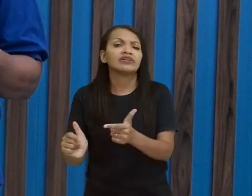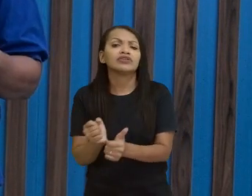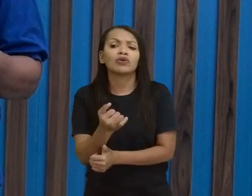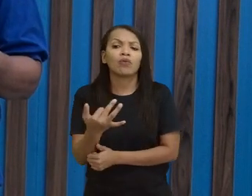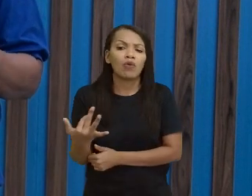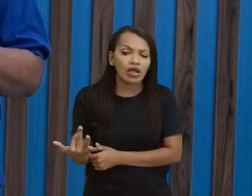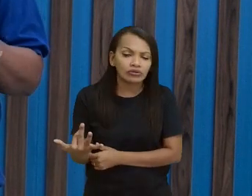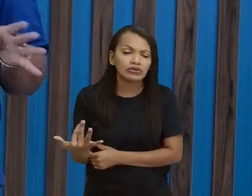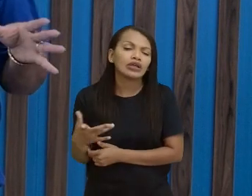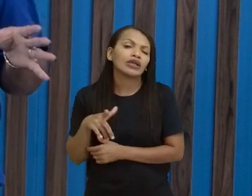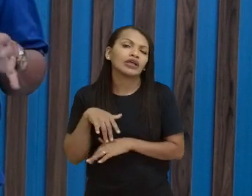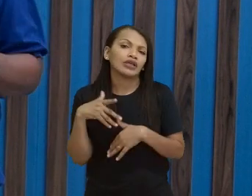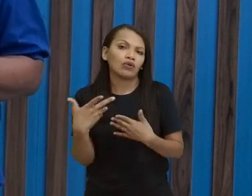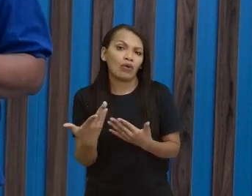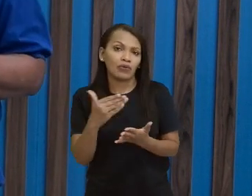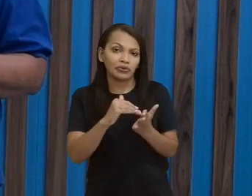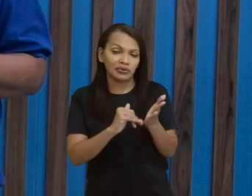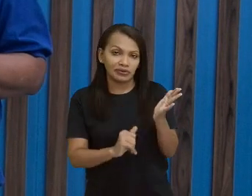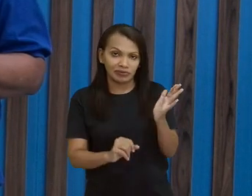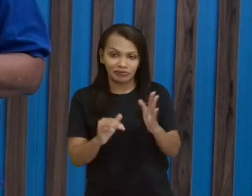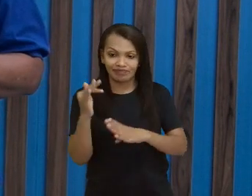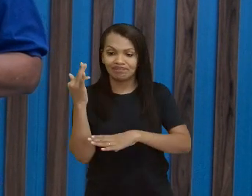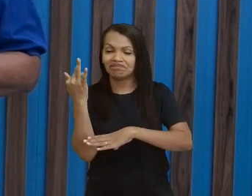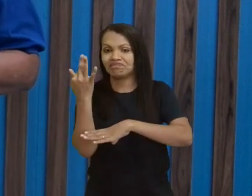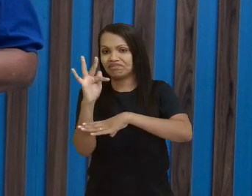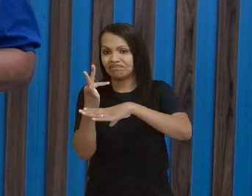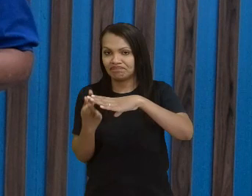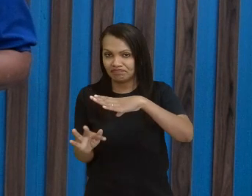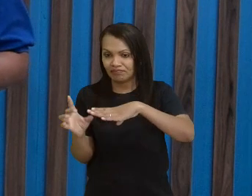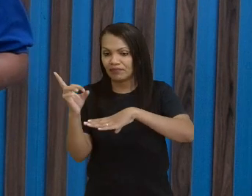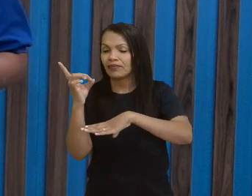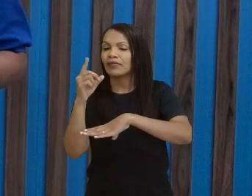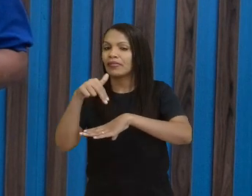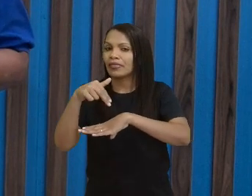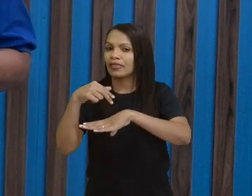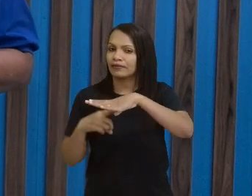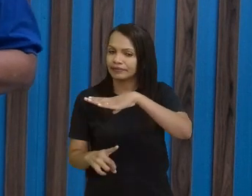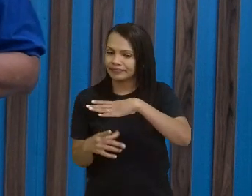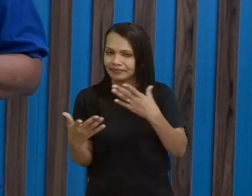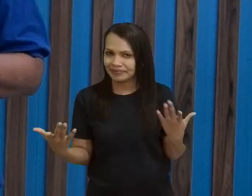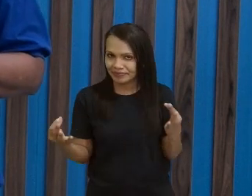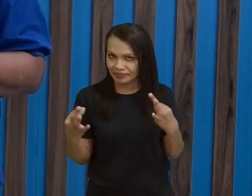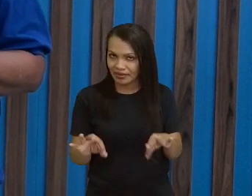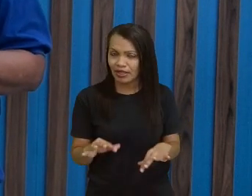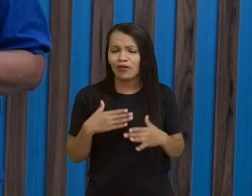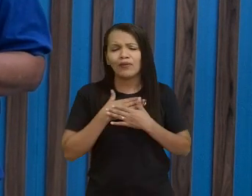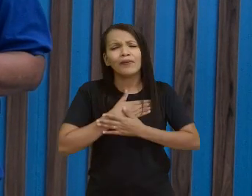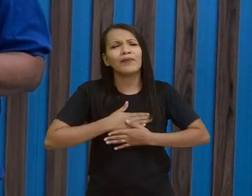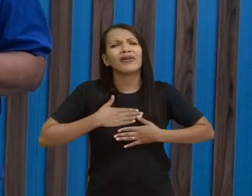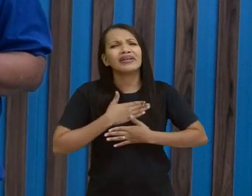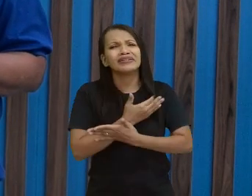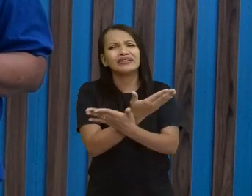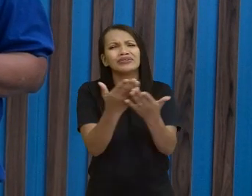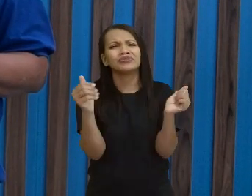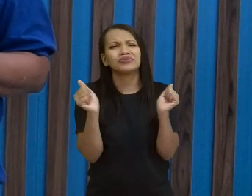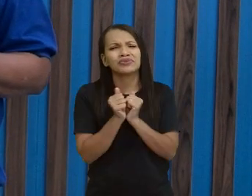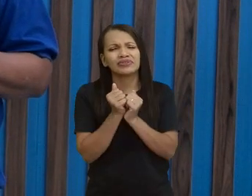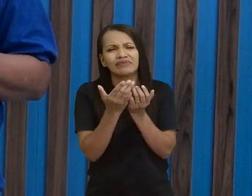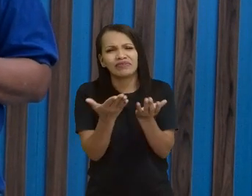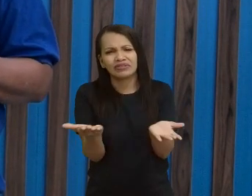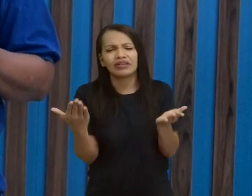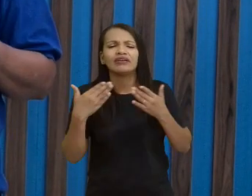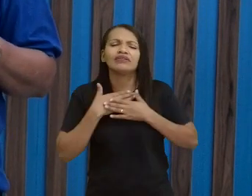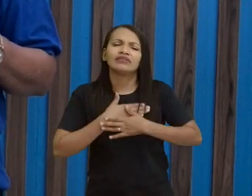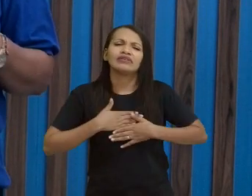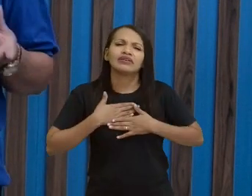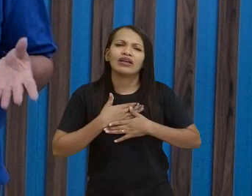parte. E aí tá tranquilo. Gente, foi um prazer estar com vocês, tá? Eu